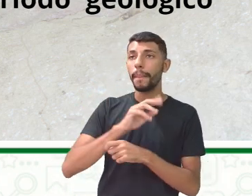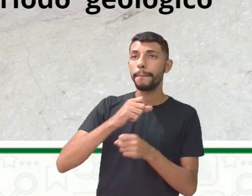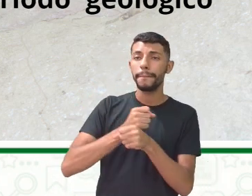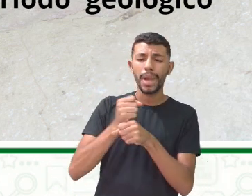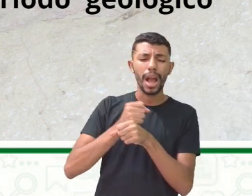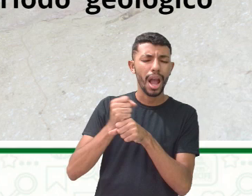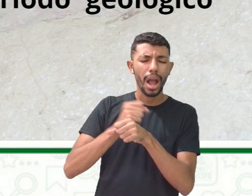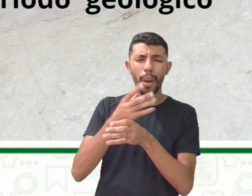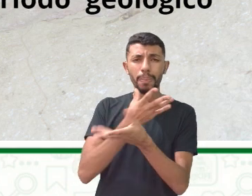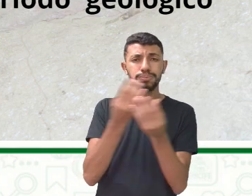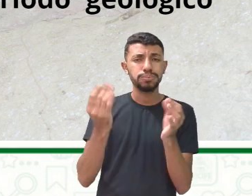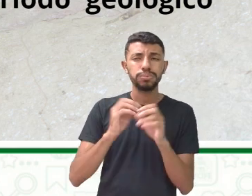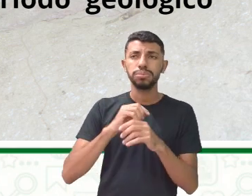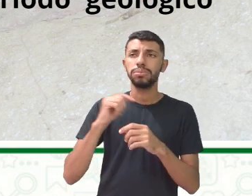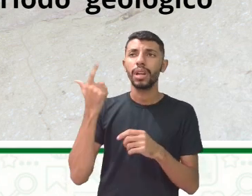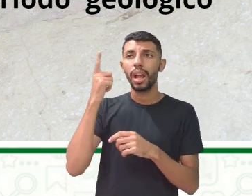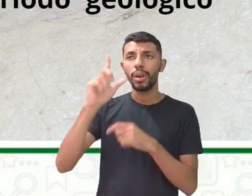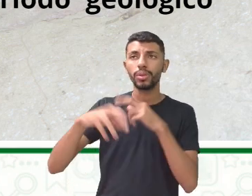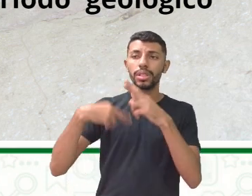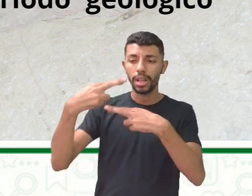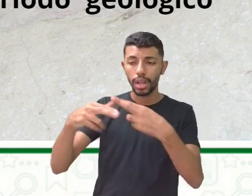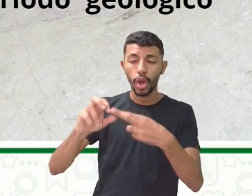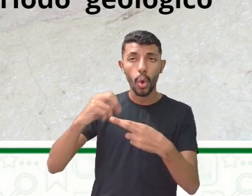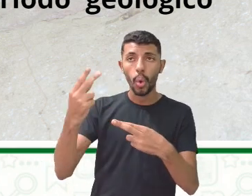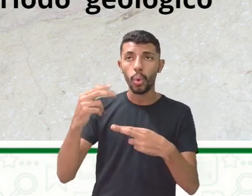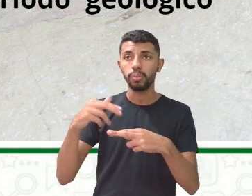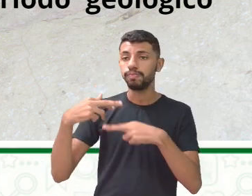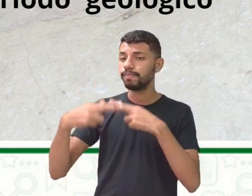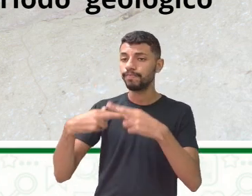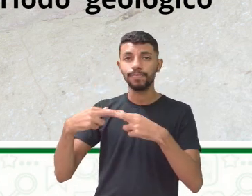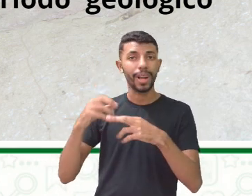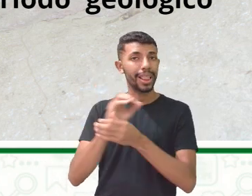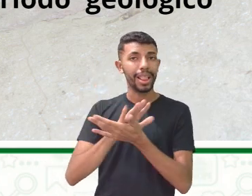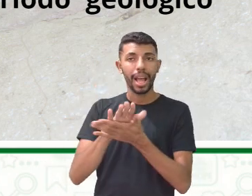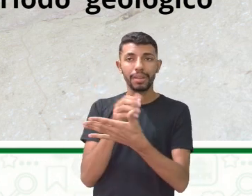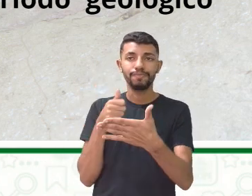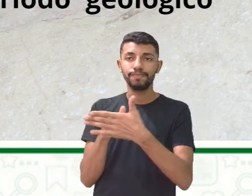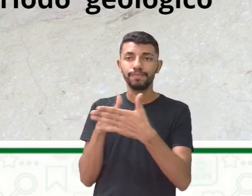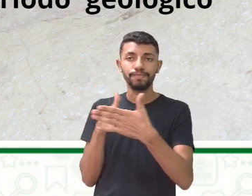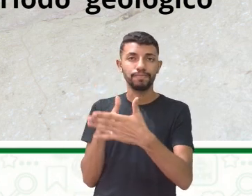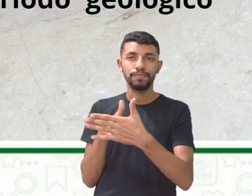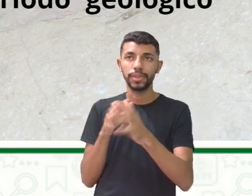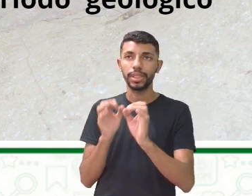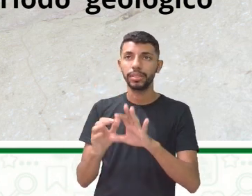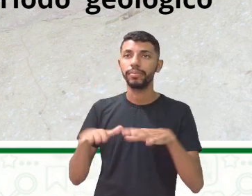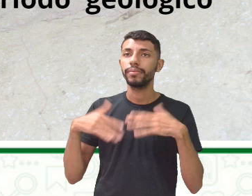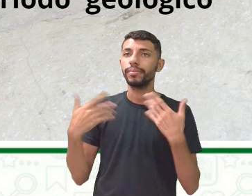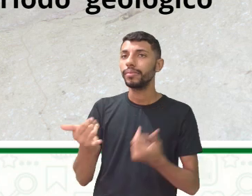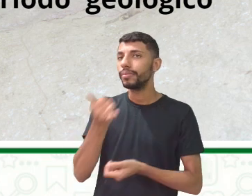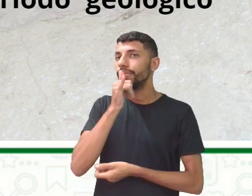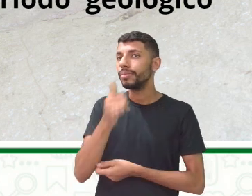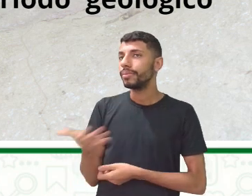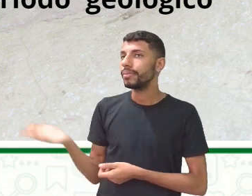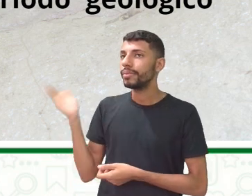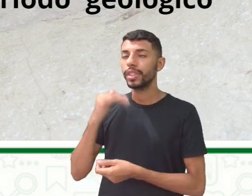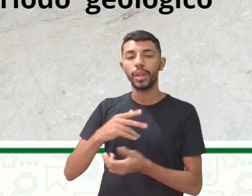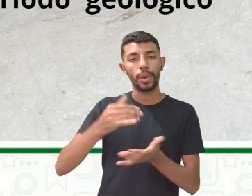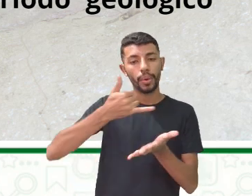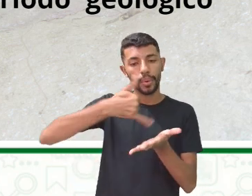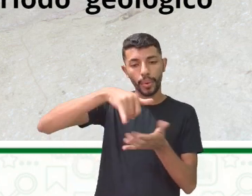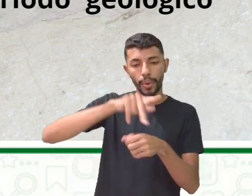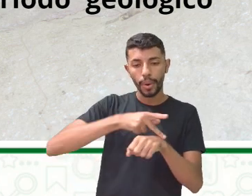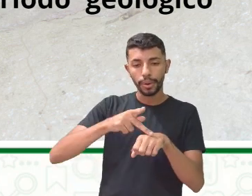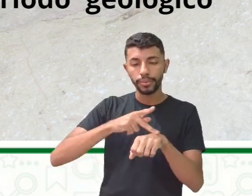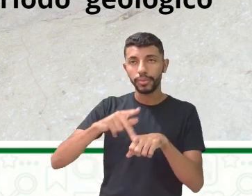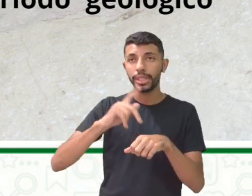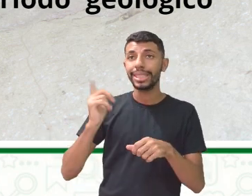a sua renovação, ou não ser renovada. Ou não ser renovada. Exatamente. Então, como aí tem um exemplo, é o caso do petróleo, que leva um